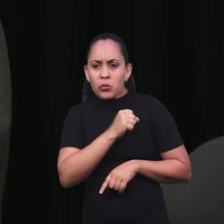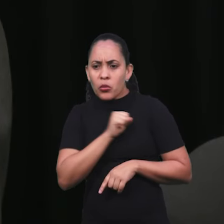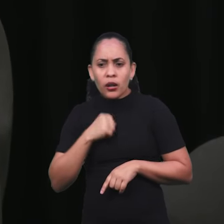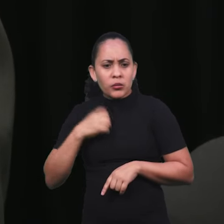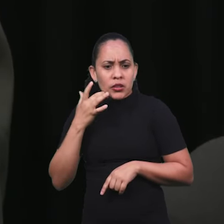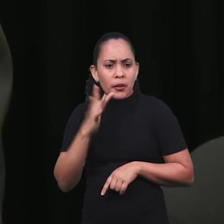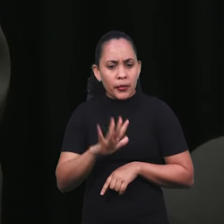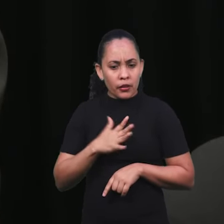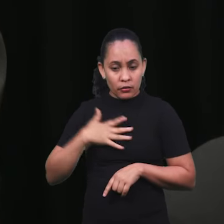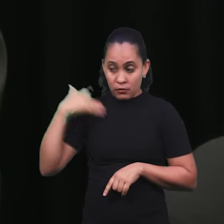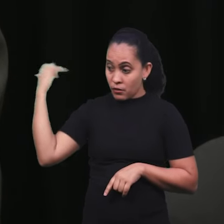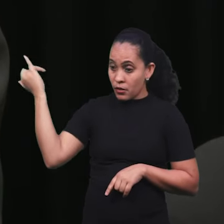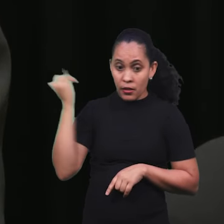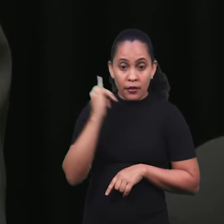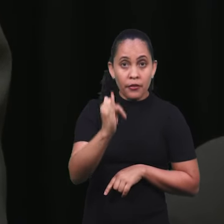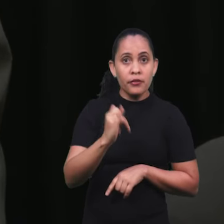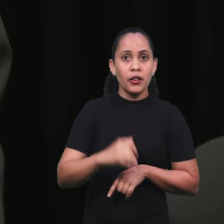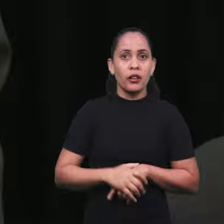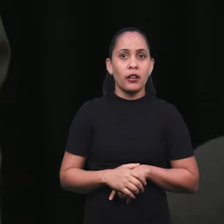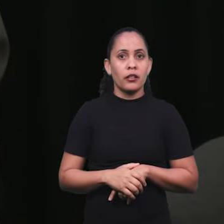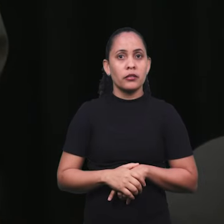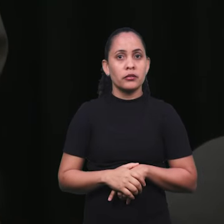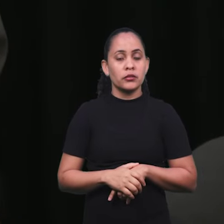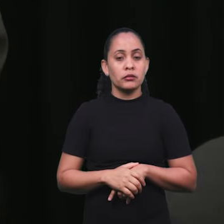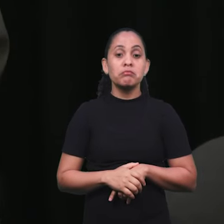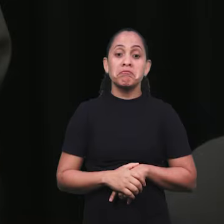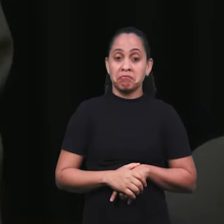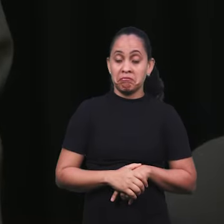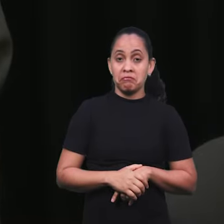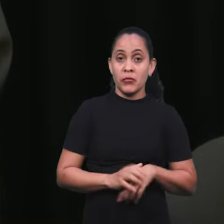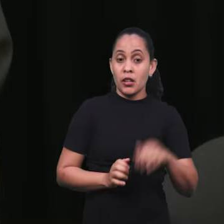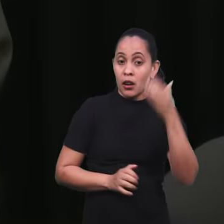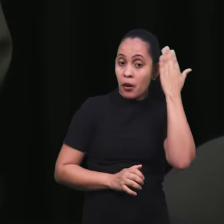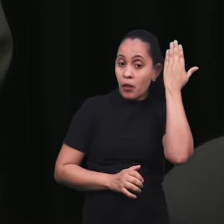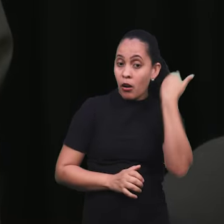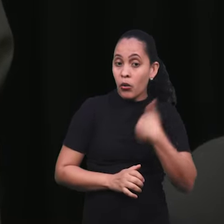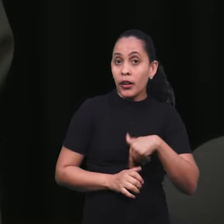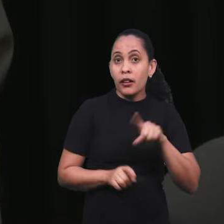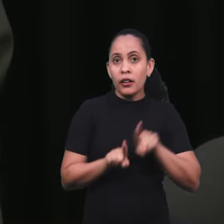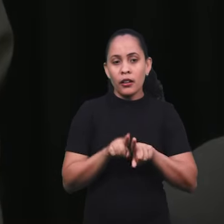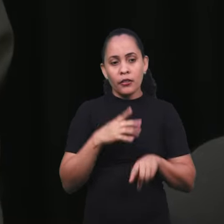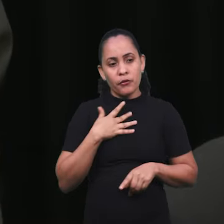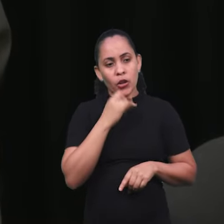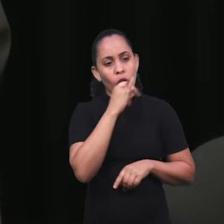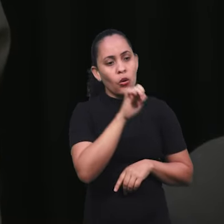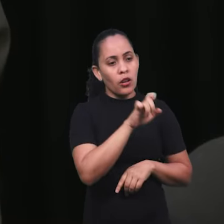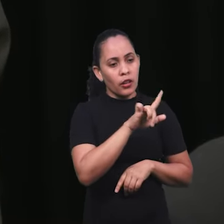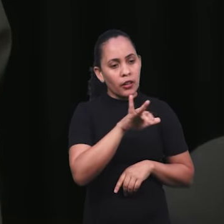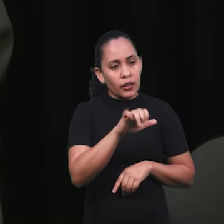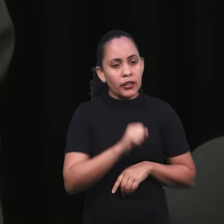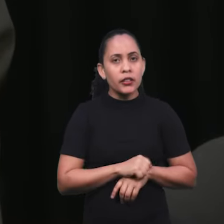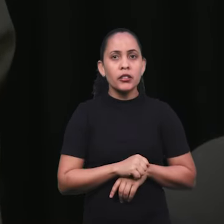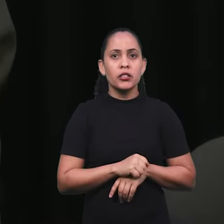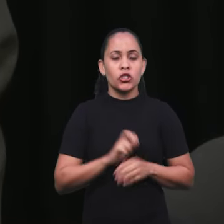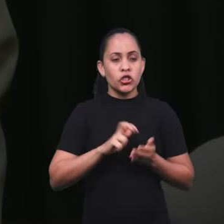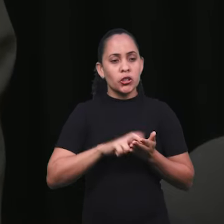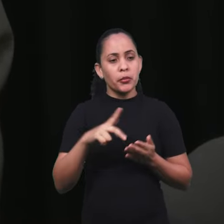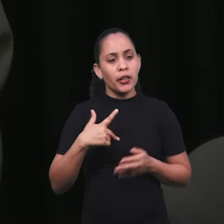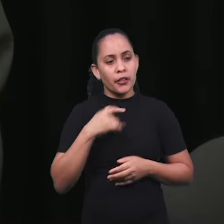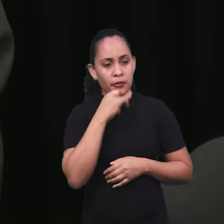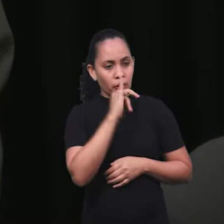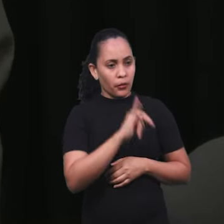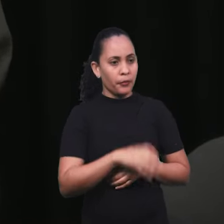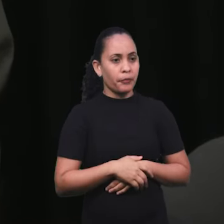ideia do que seria aquilo que o Senhor falou. Quem ouvir vai tinhando ambas as orelhas. E ele entregou a Eli, depois ele disse,